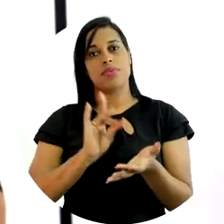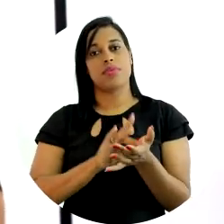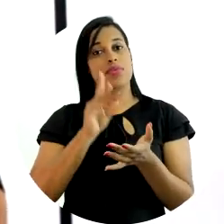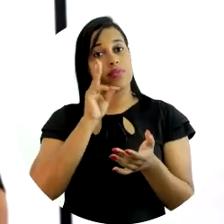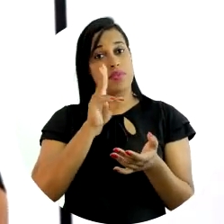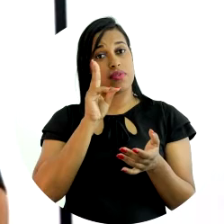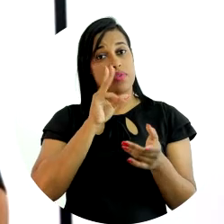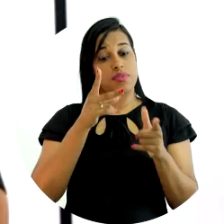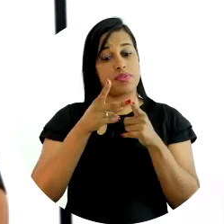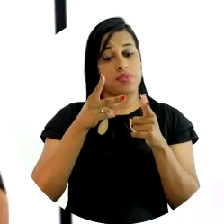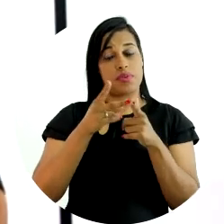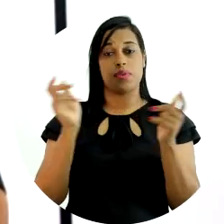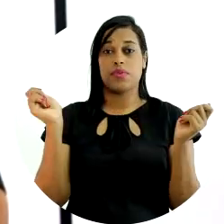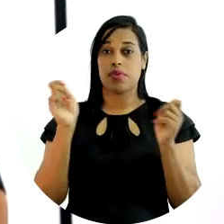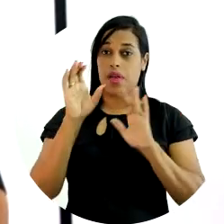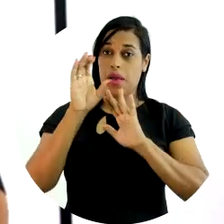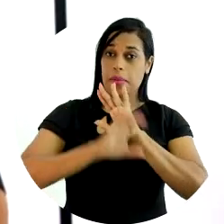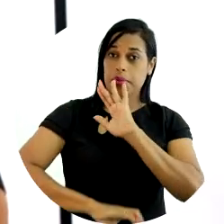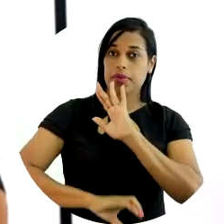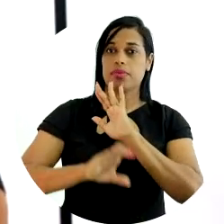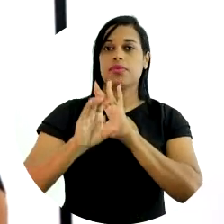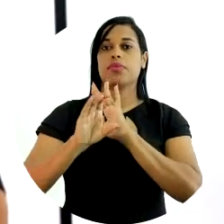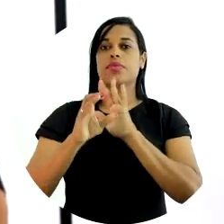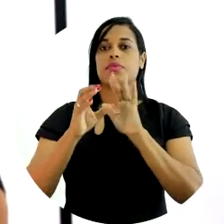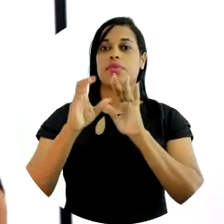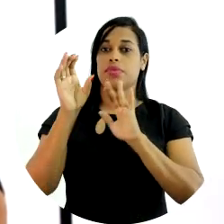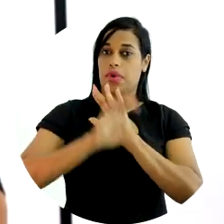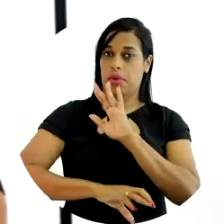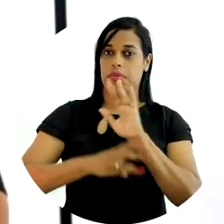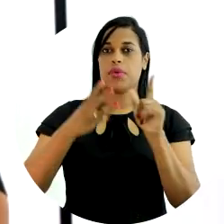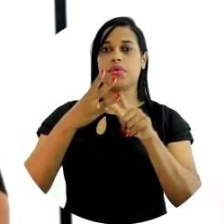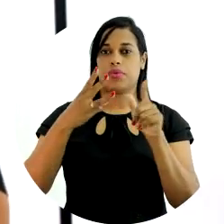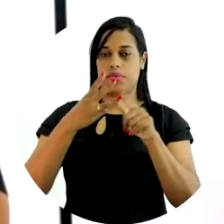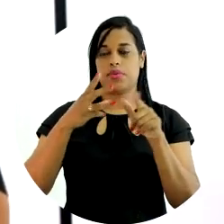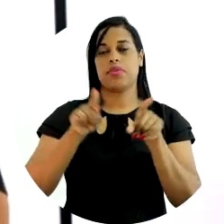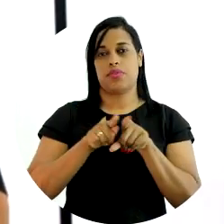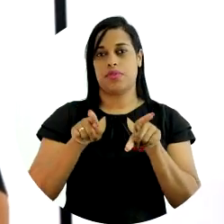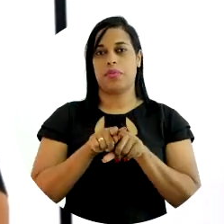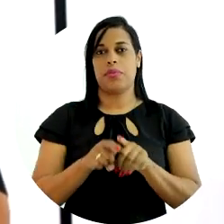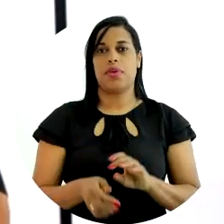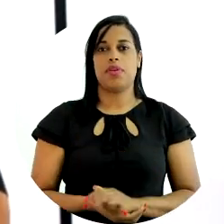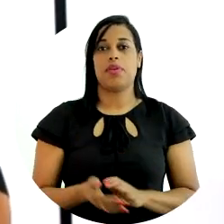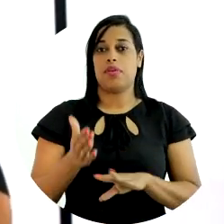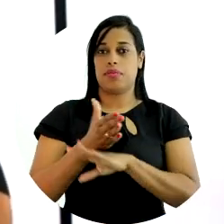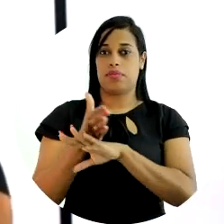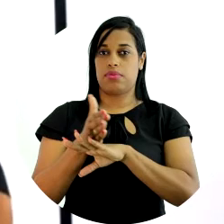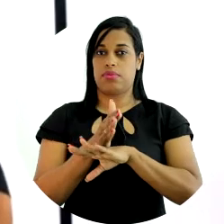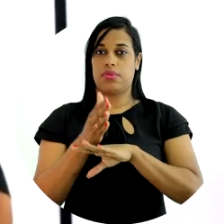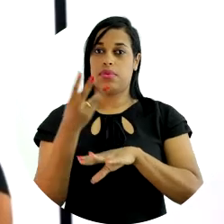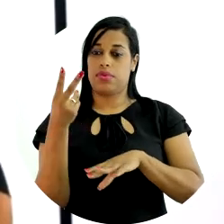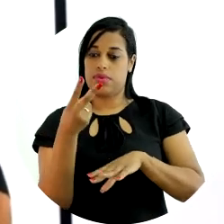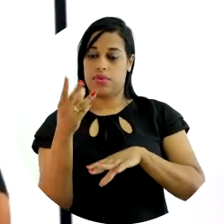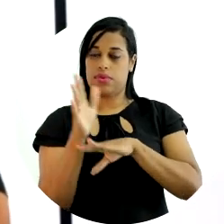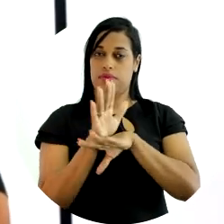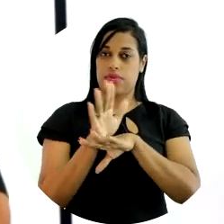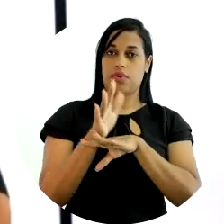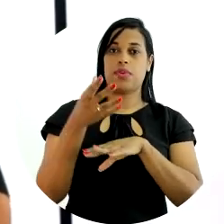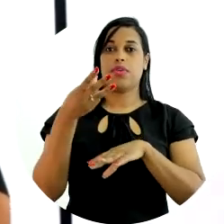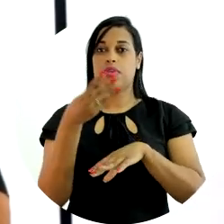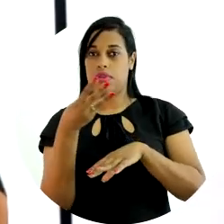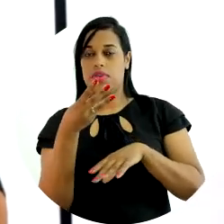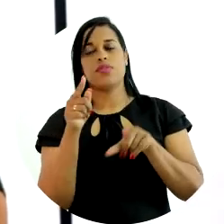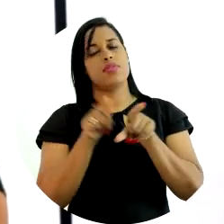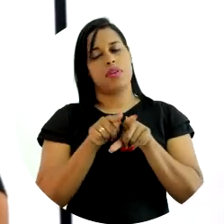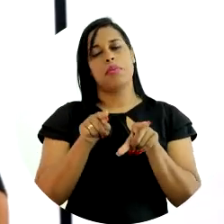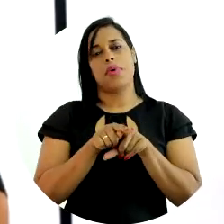E é justamente isso que nós vamos ver no segundo capítulo, né? A gente vai, e também no capítulo 3, né? na videoaula 2 e na videoaula